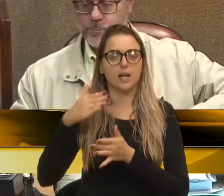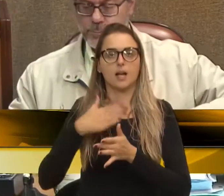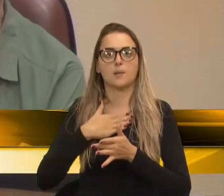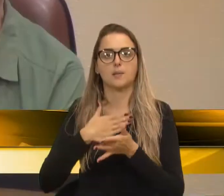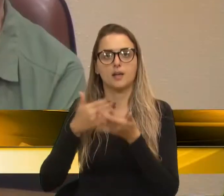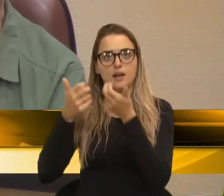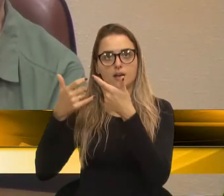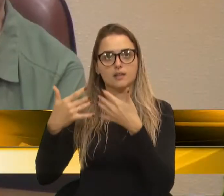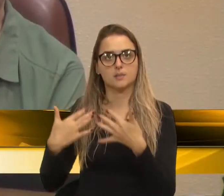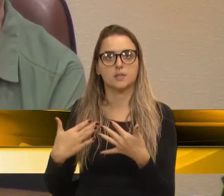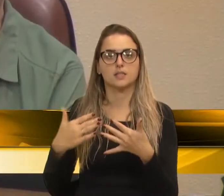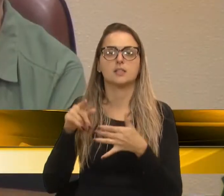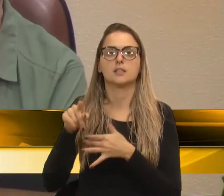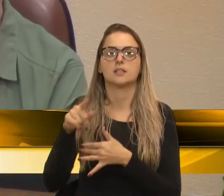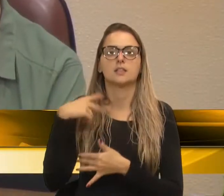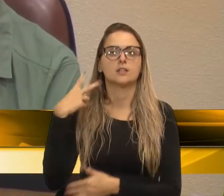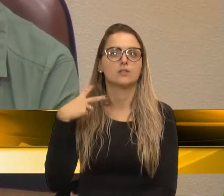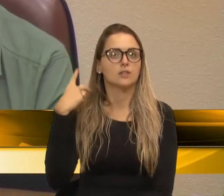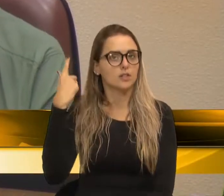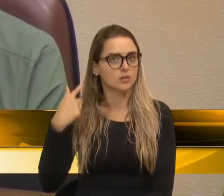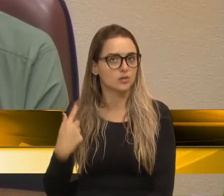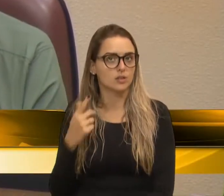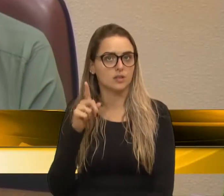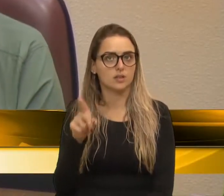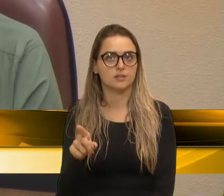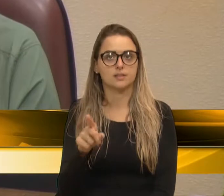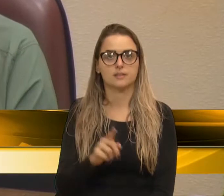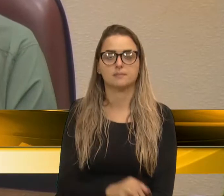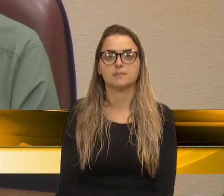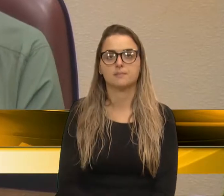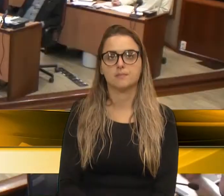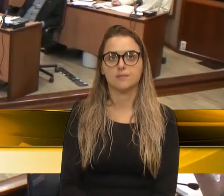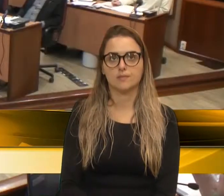estendi. Vereadora Gladys.